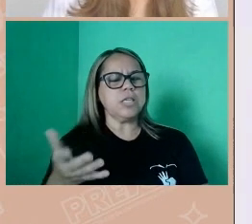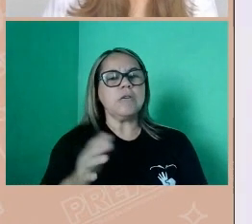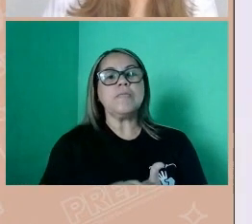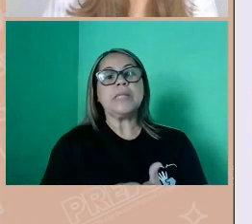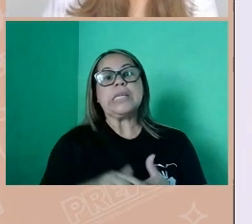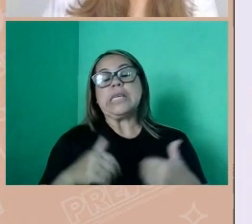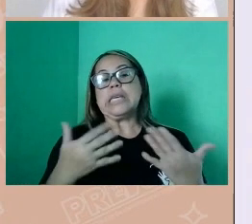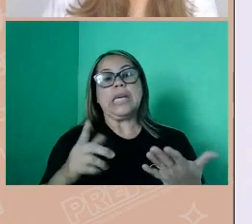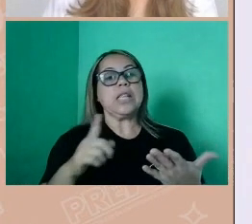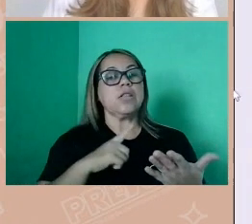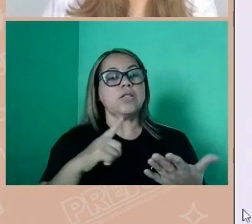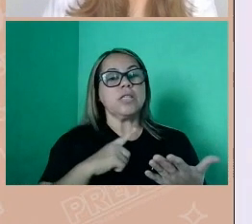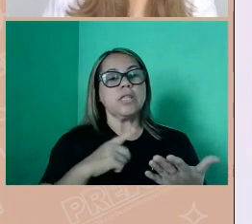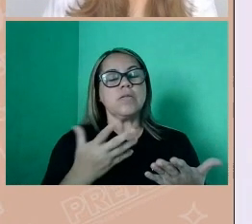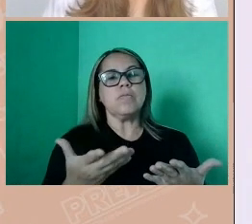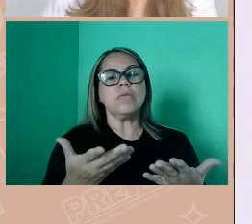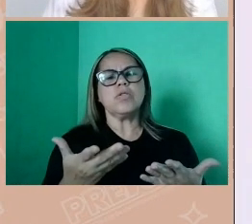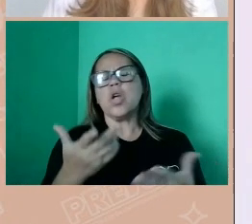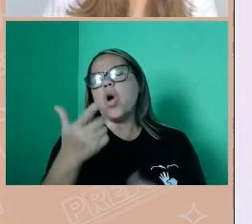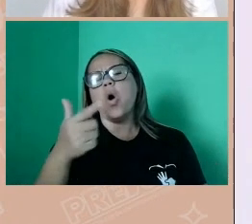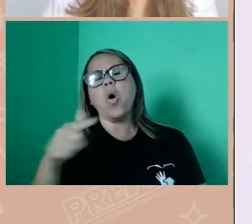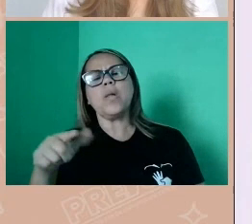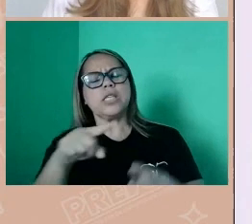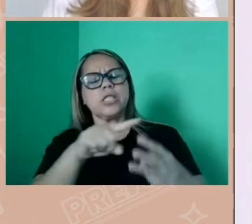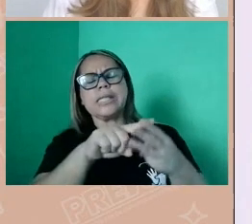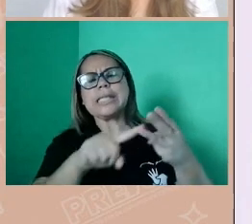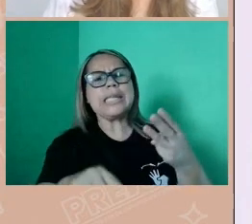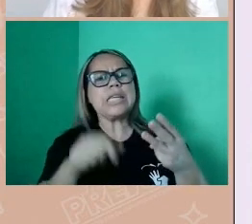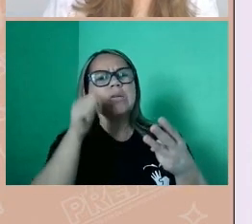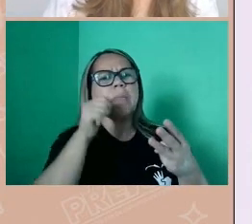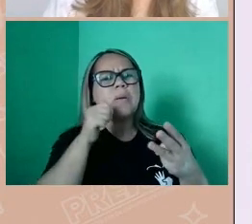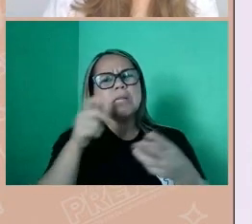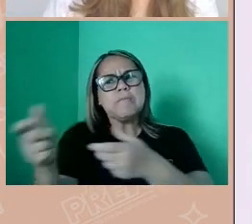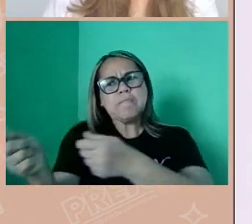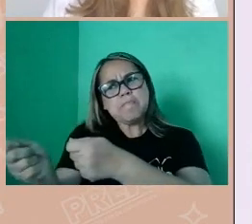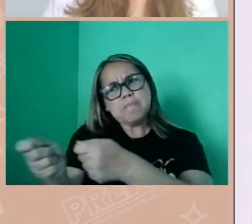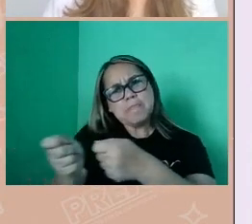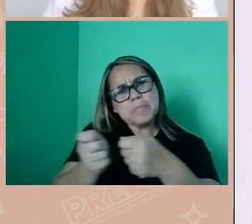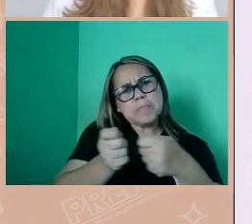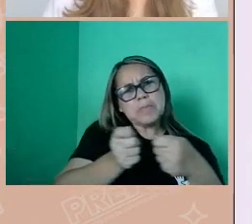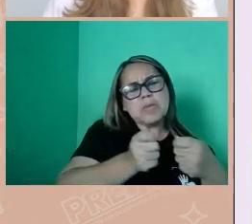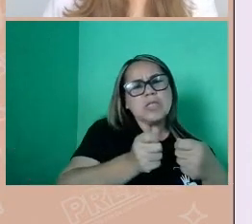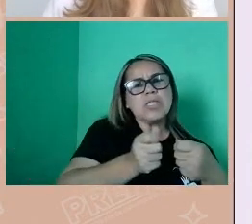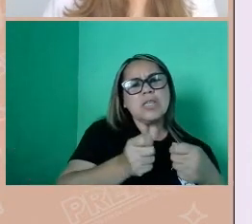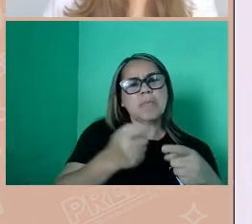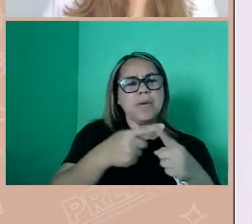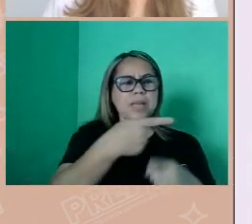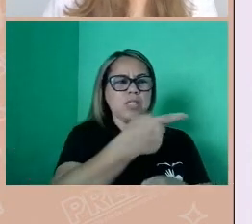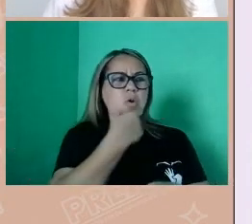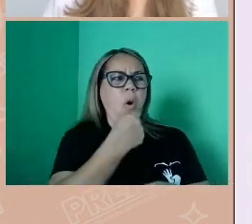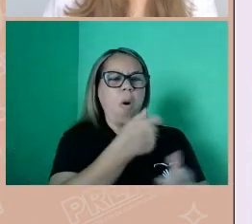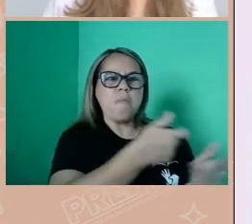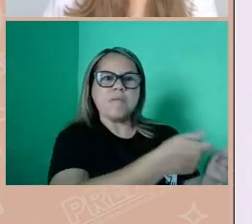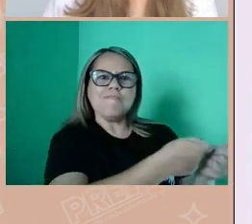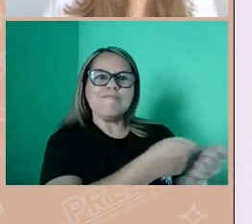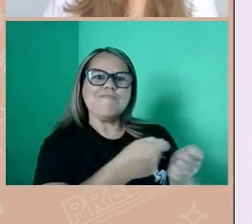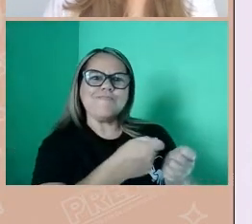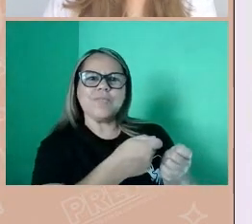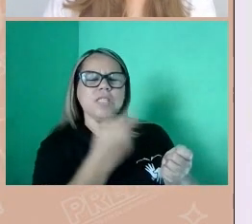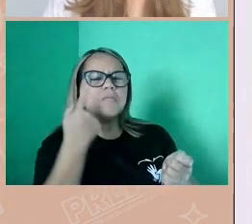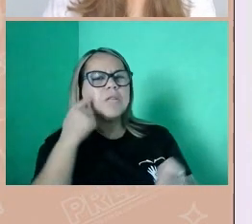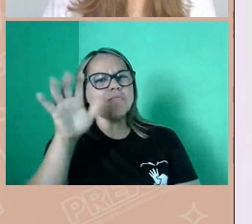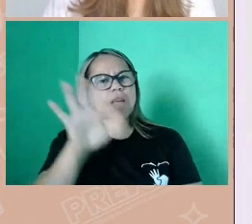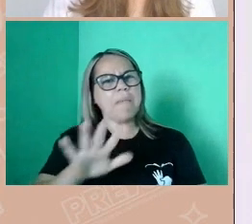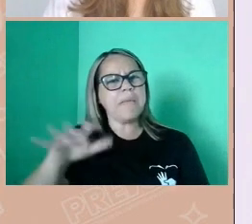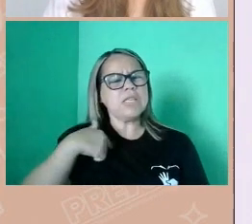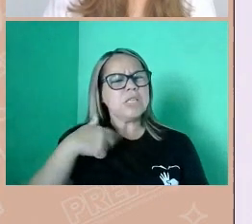aqui a gente tem outras três mulheres puxando essa mulher que tá sendo levada por esse homem então veja que pela imagem a gente